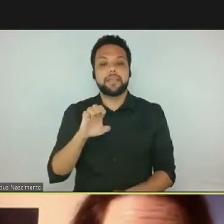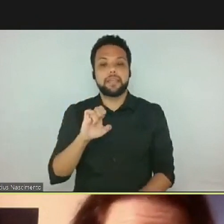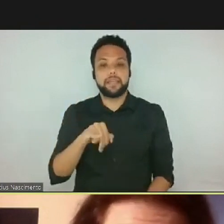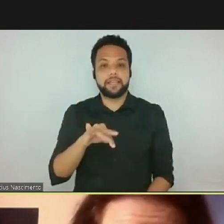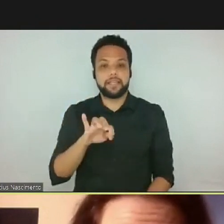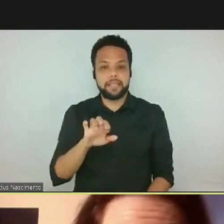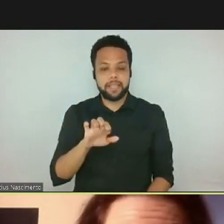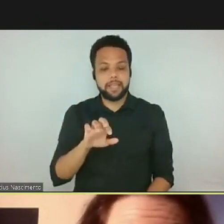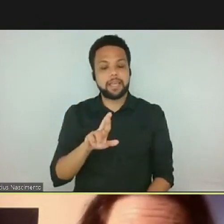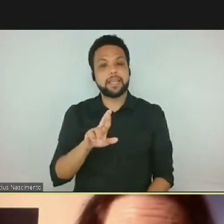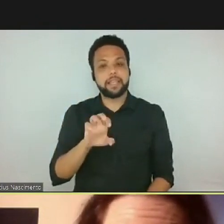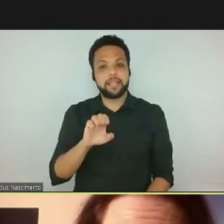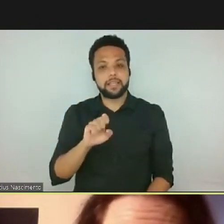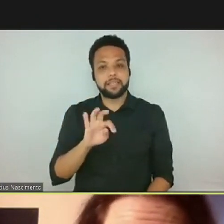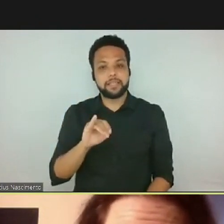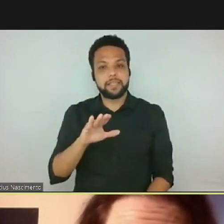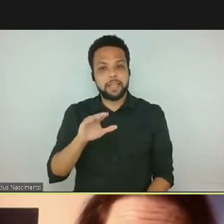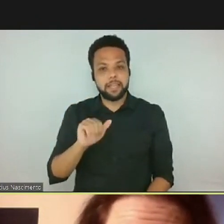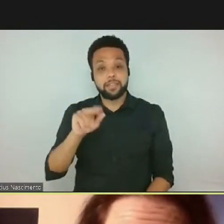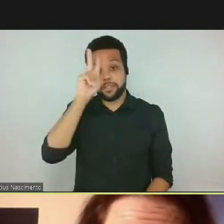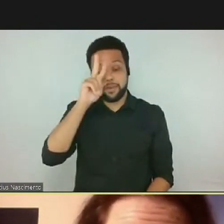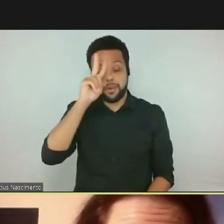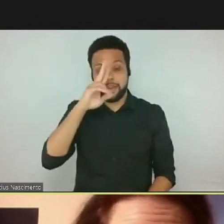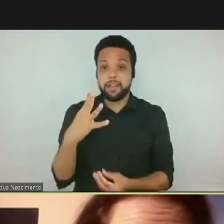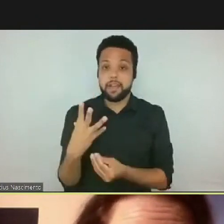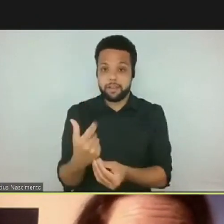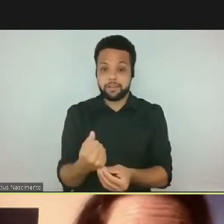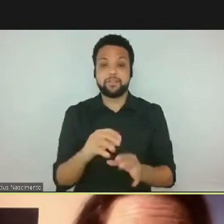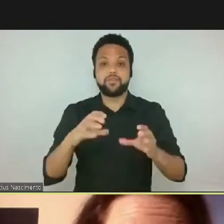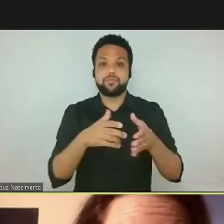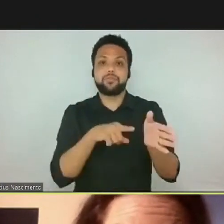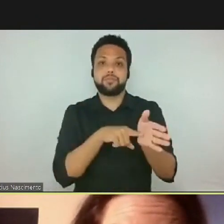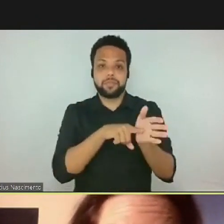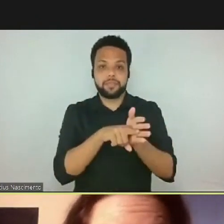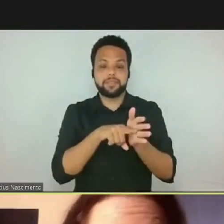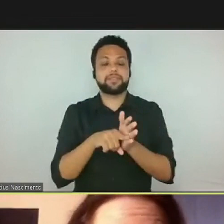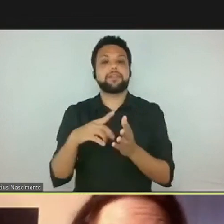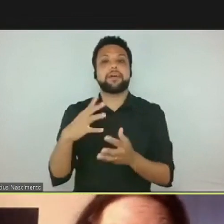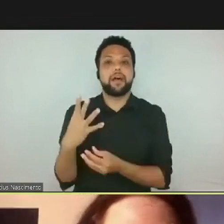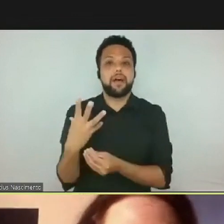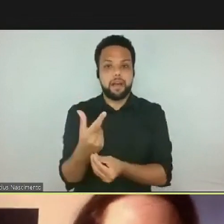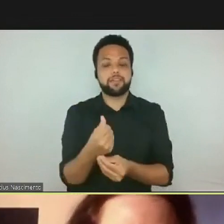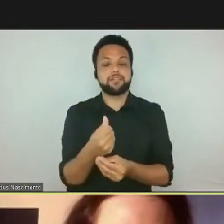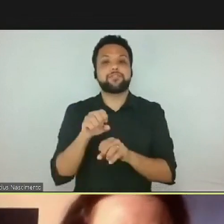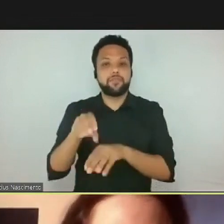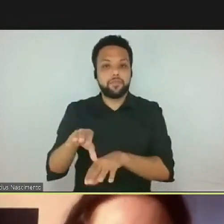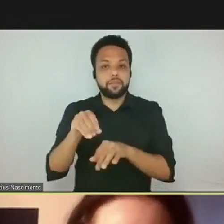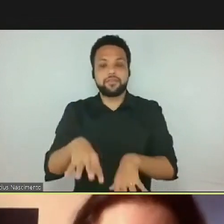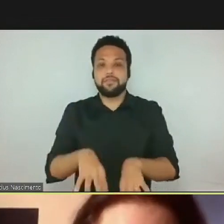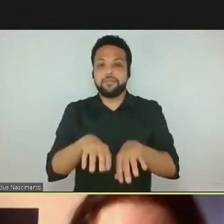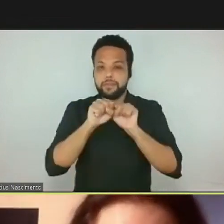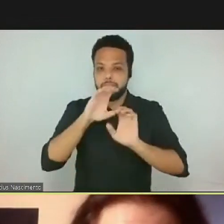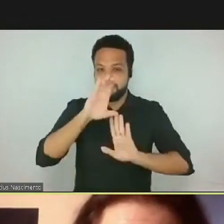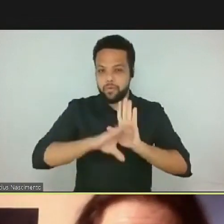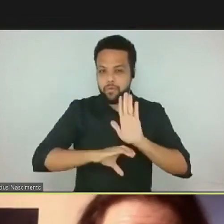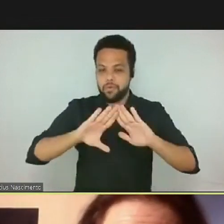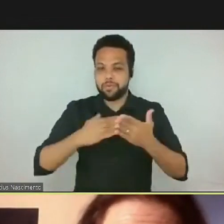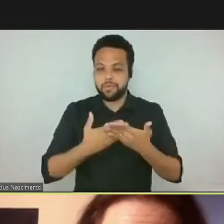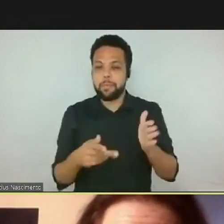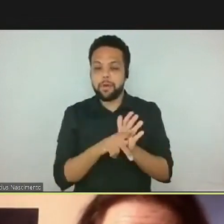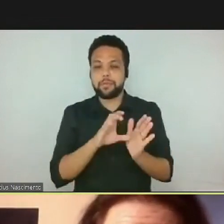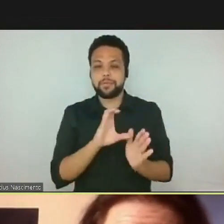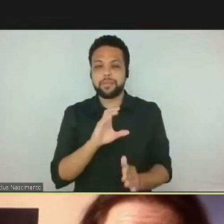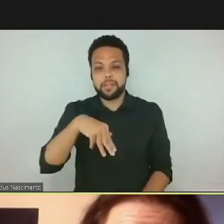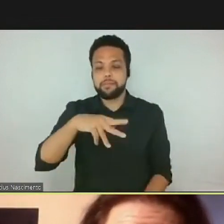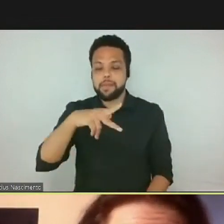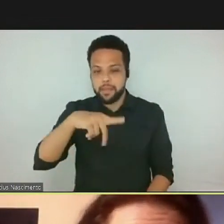o PGEA, do Grupo de Pesquisa Arte na Educação, na Formação de Professores e no Currículo Escolar do CNPq, do